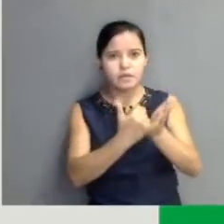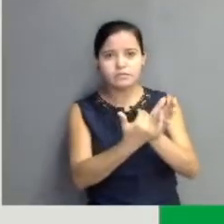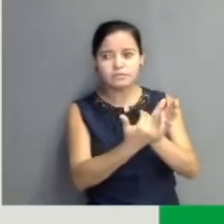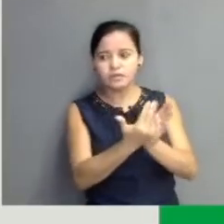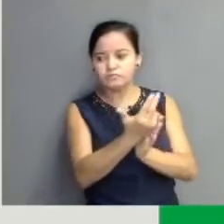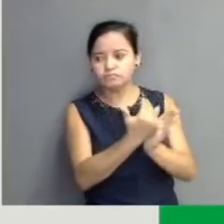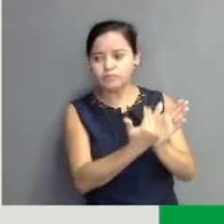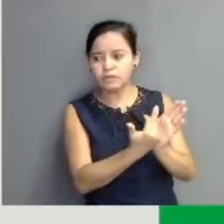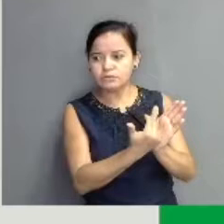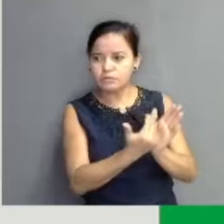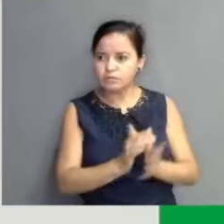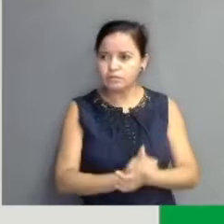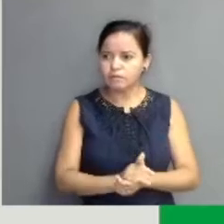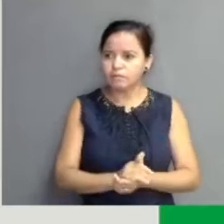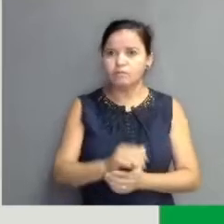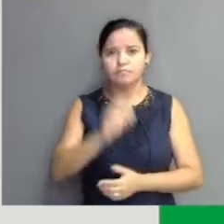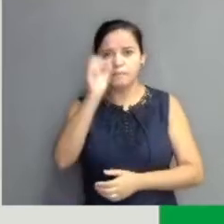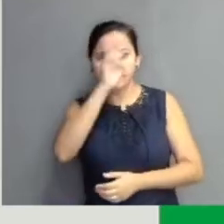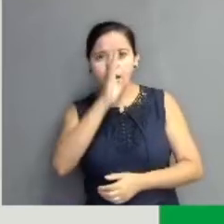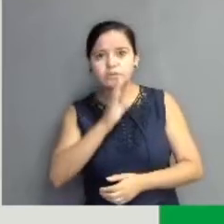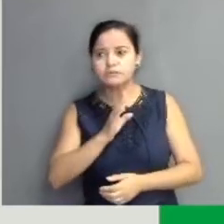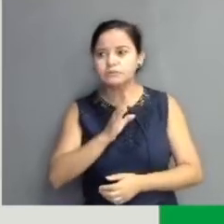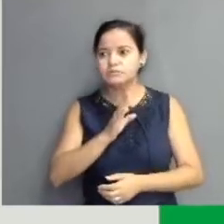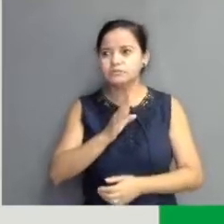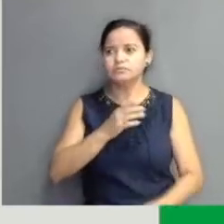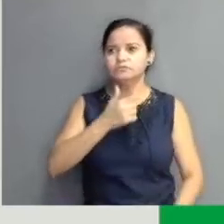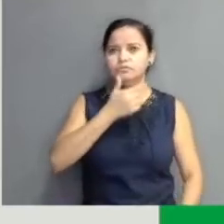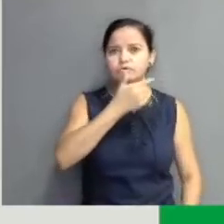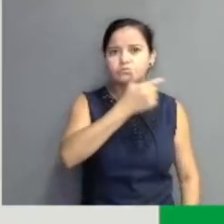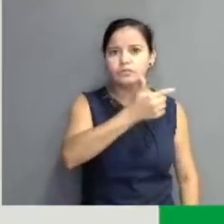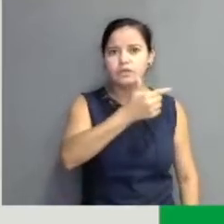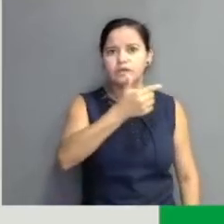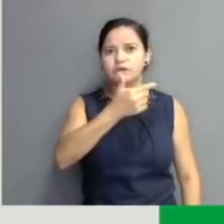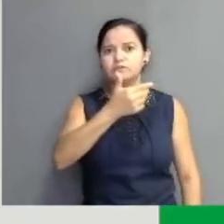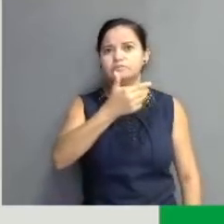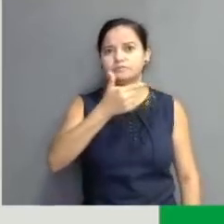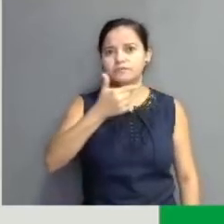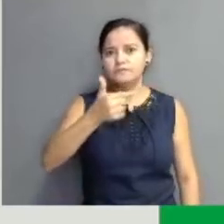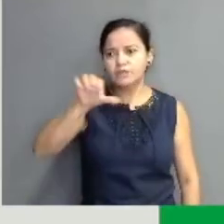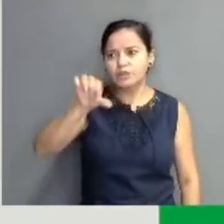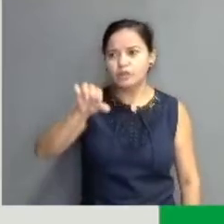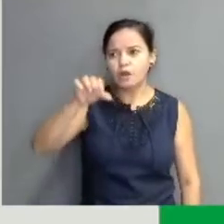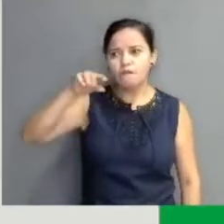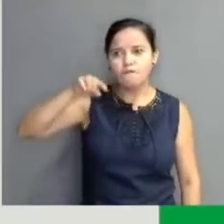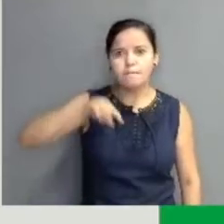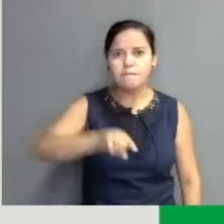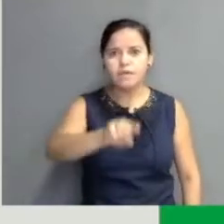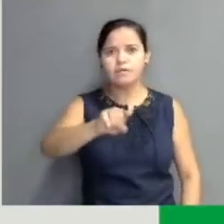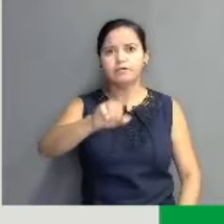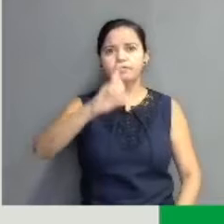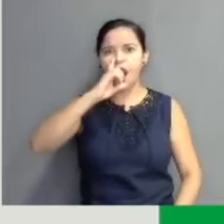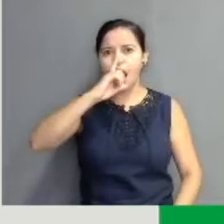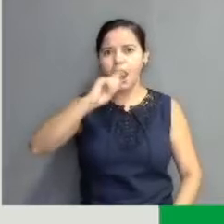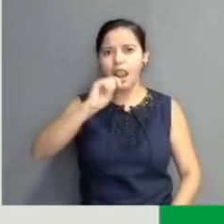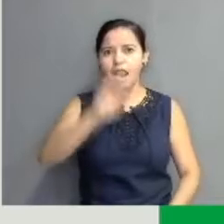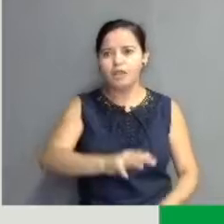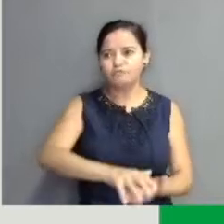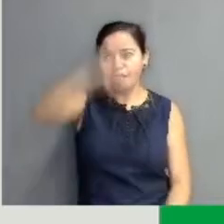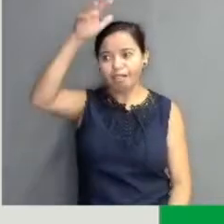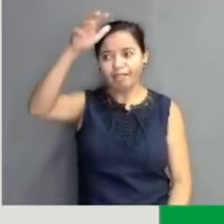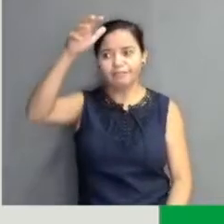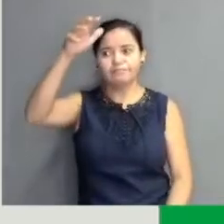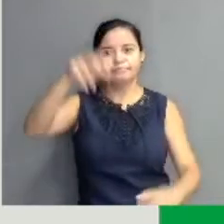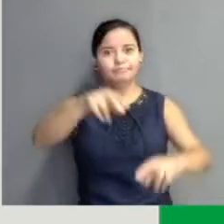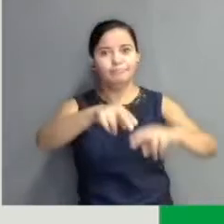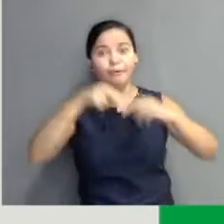vocês com relação ao Brasil. Ó, são 229 mil toneladas por dia produzido pelos nossos brasileiros.